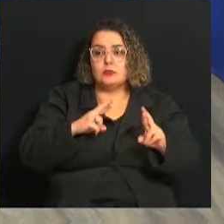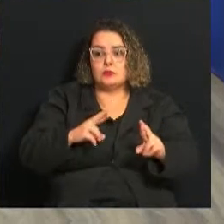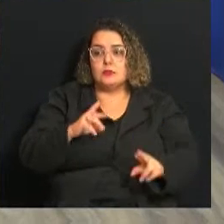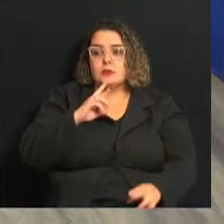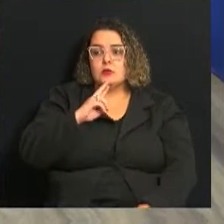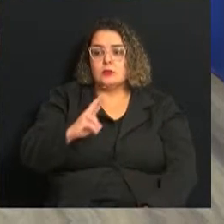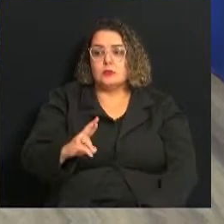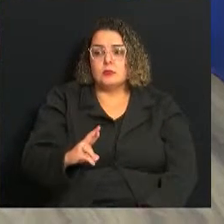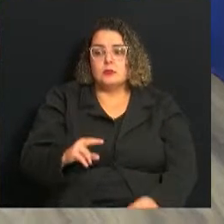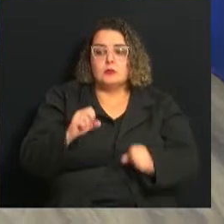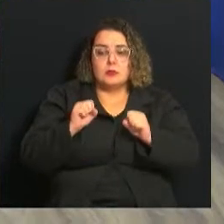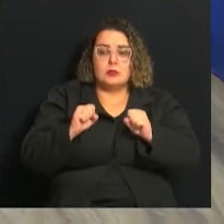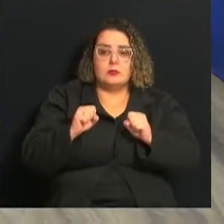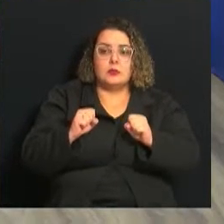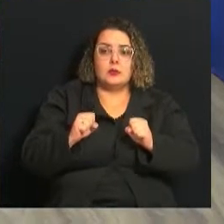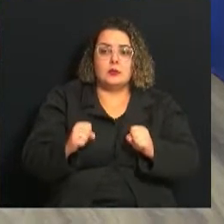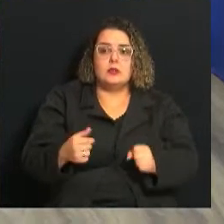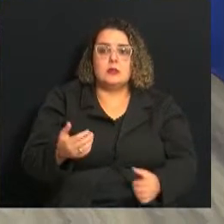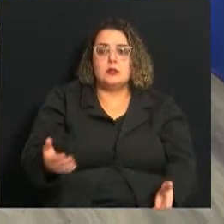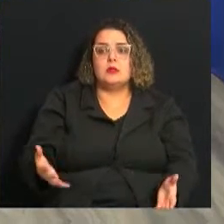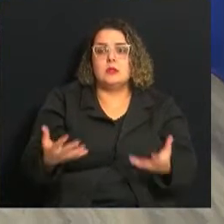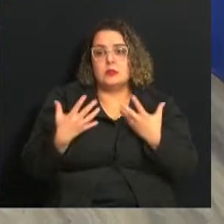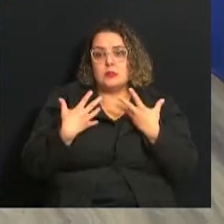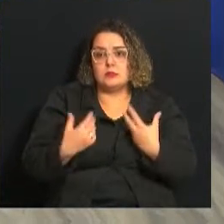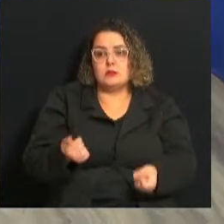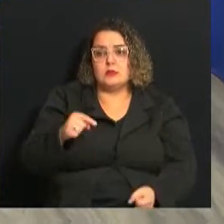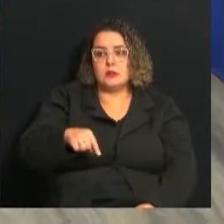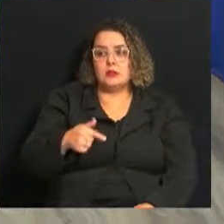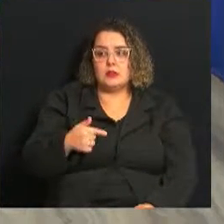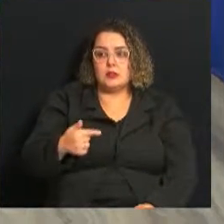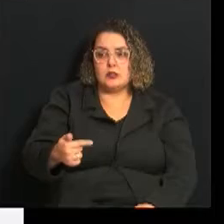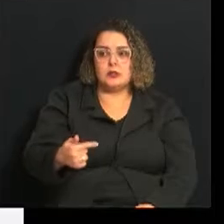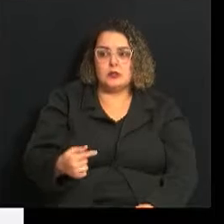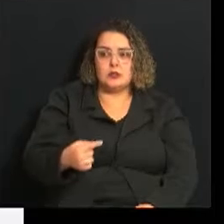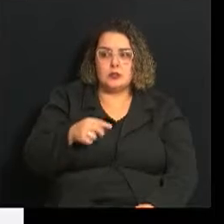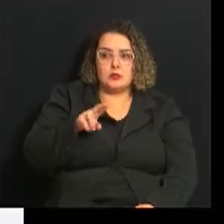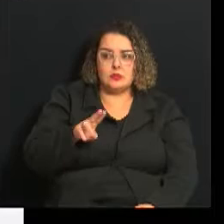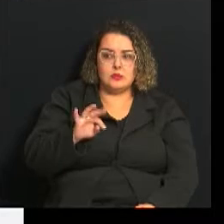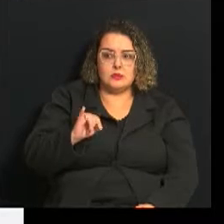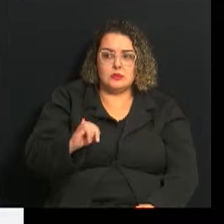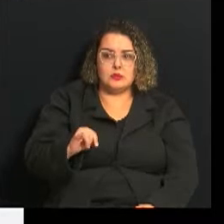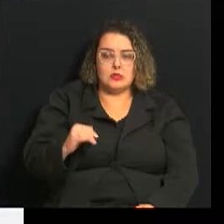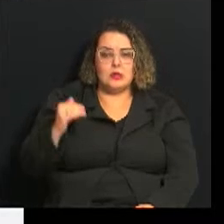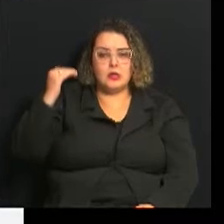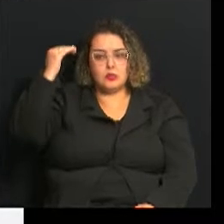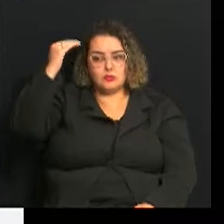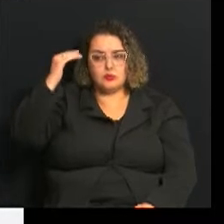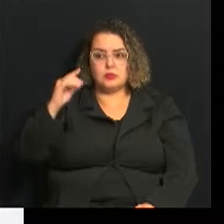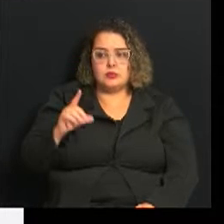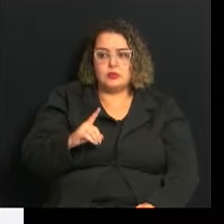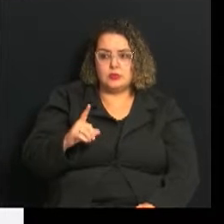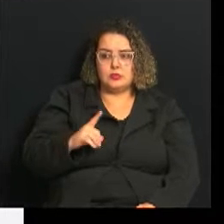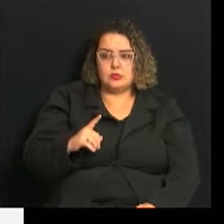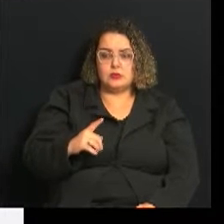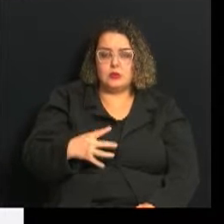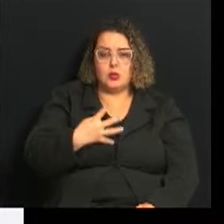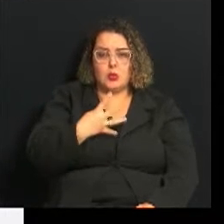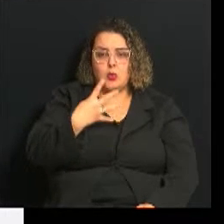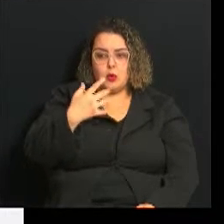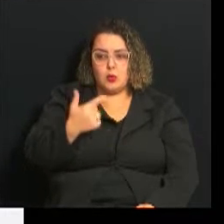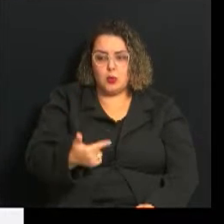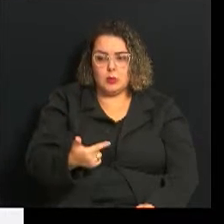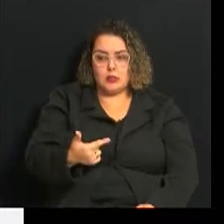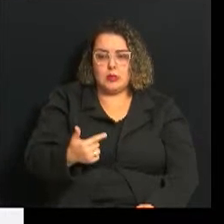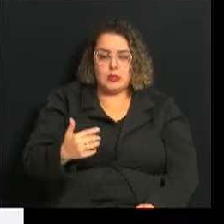ser trazida ainda esta semana. No caso da UTI adulta, nós temos 42